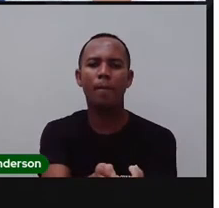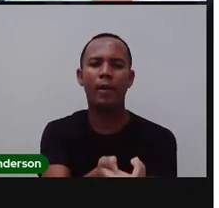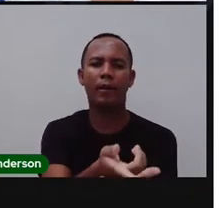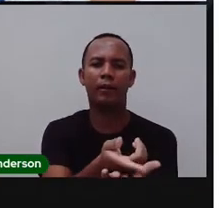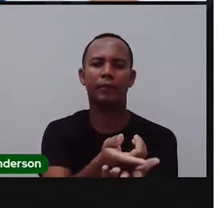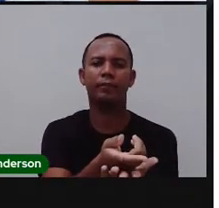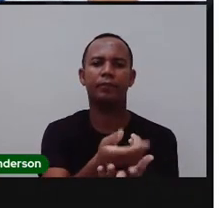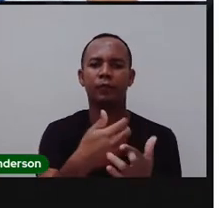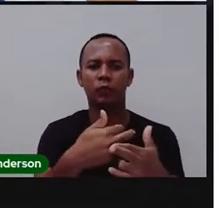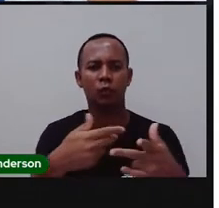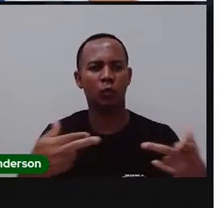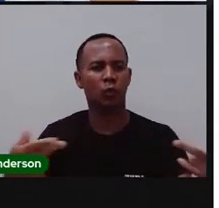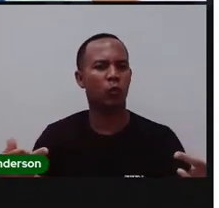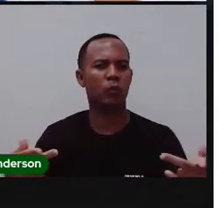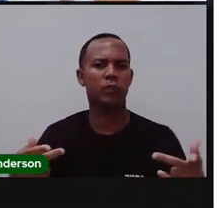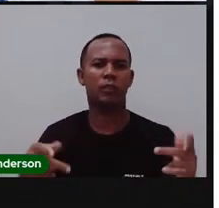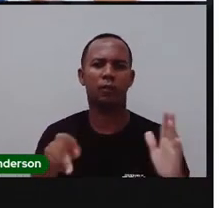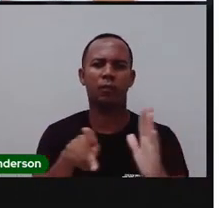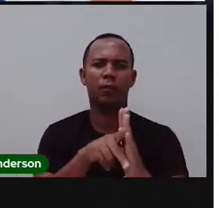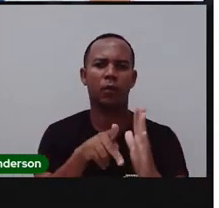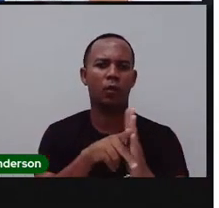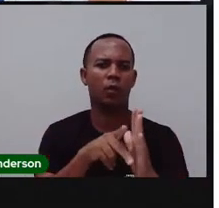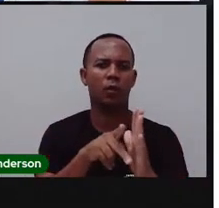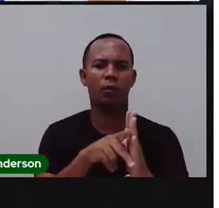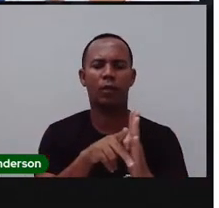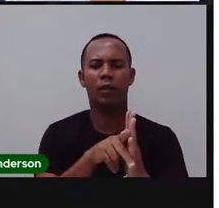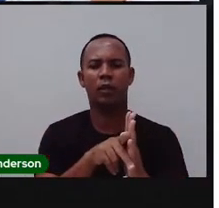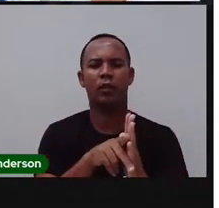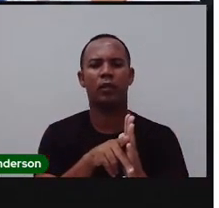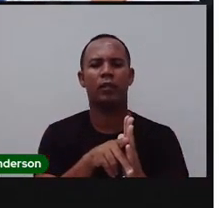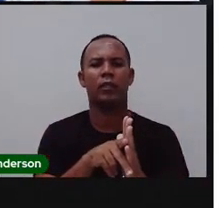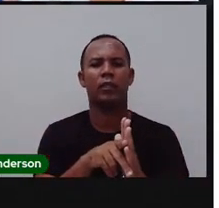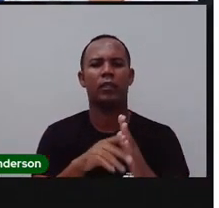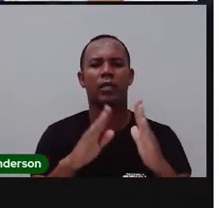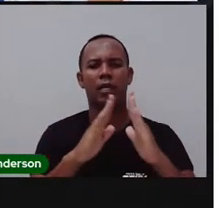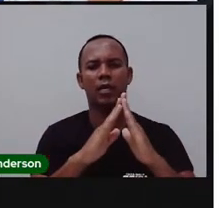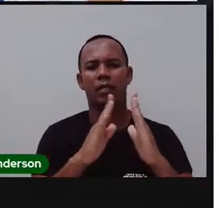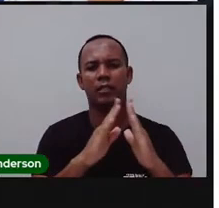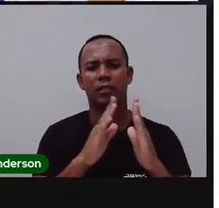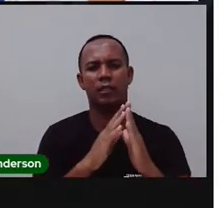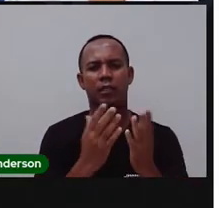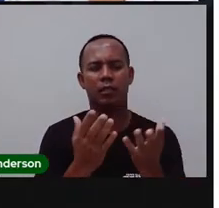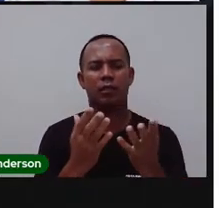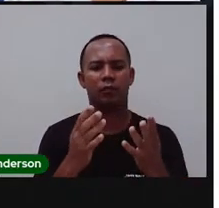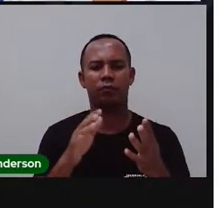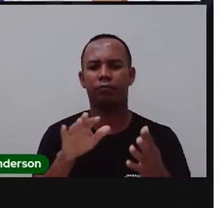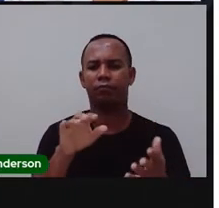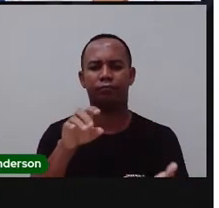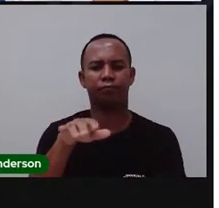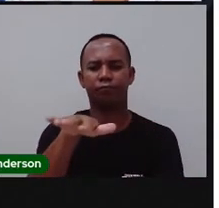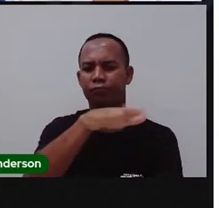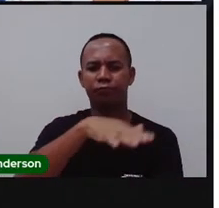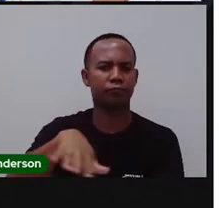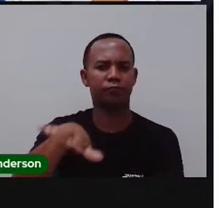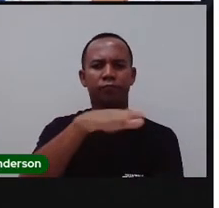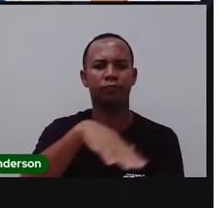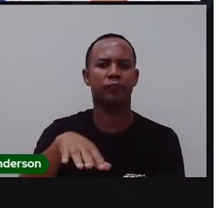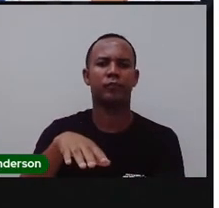com produtos da feira, que seja a fonte predominante de produtos das feiras espalhadas pela cidade, existem